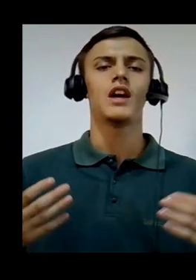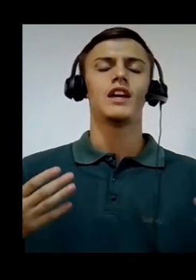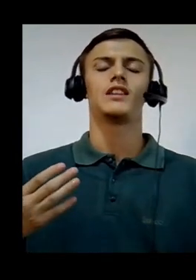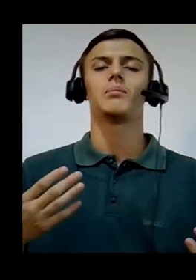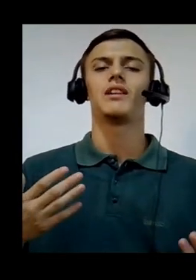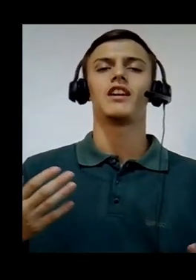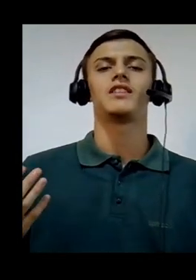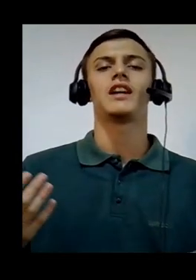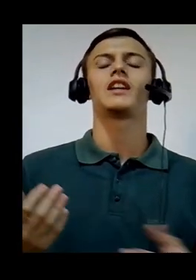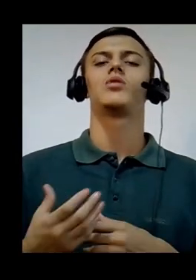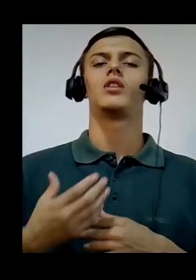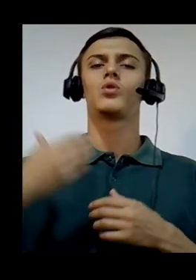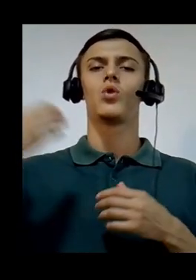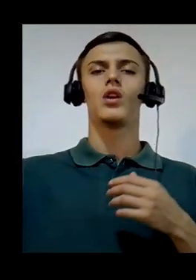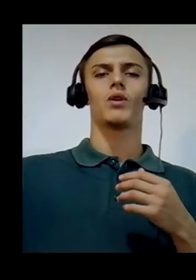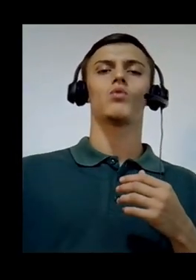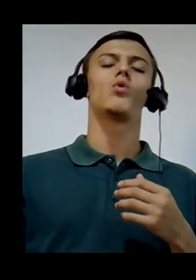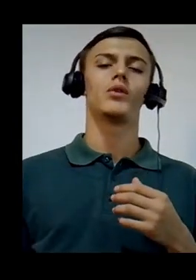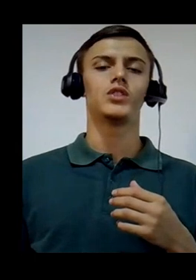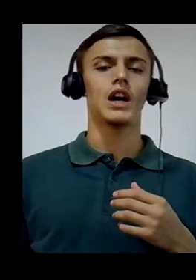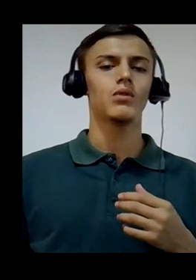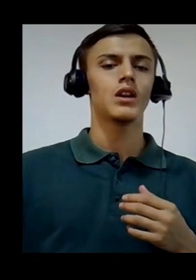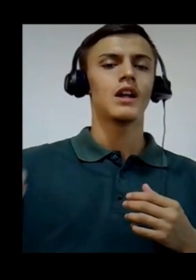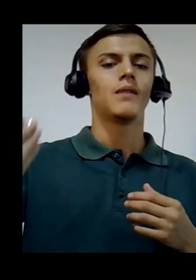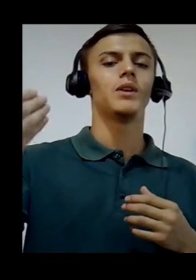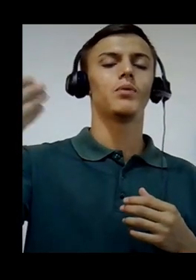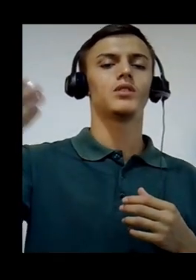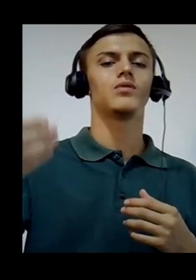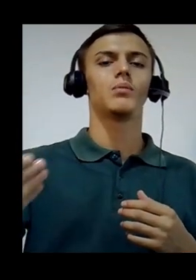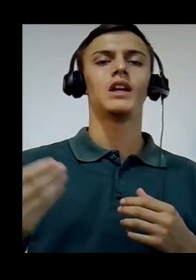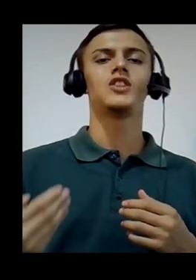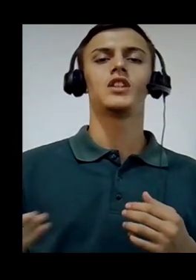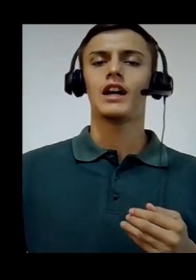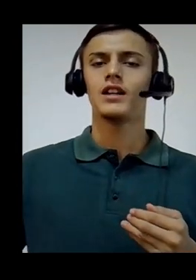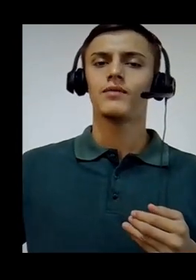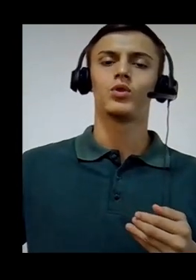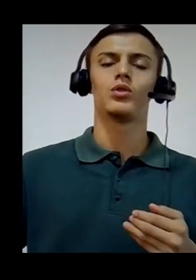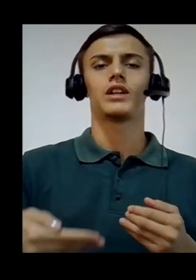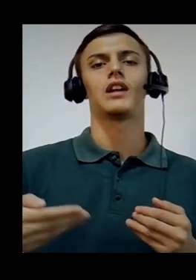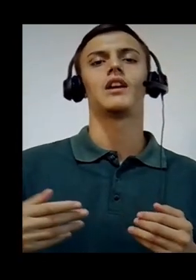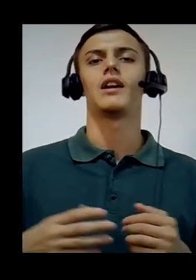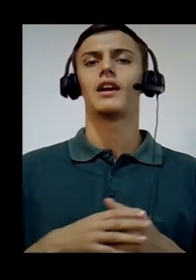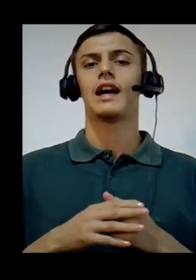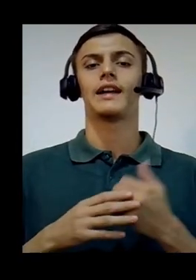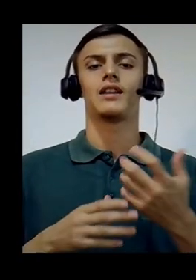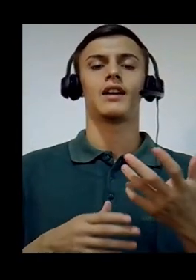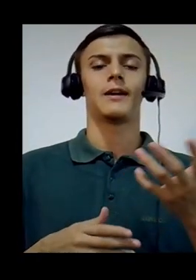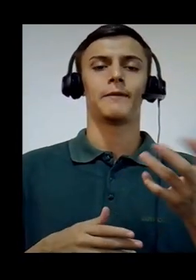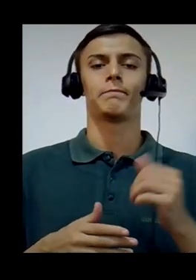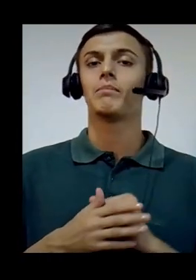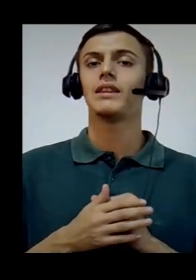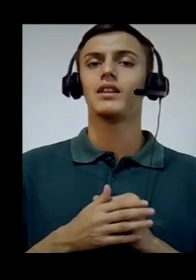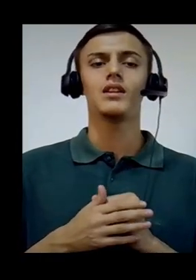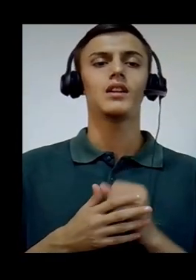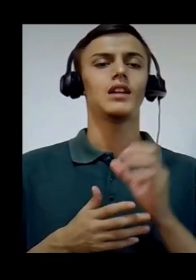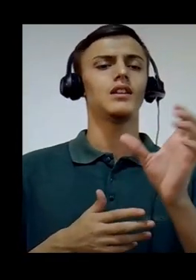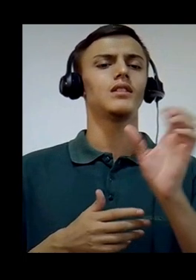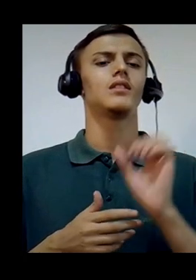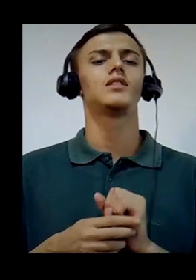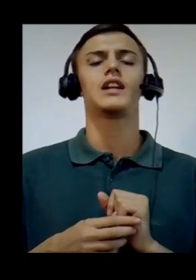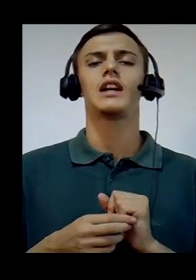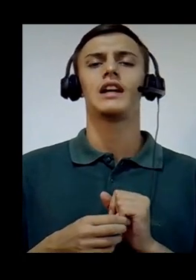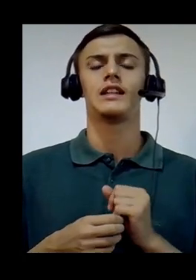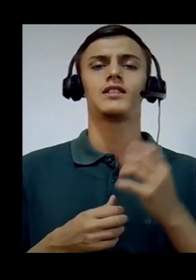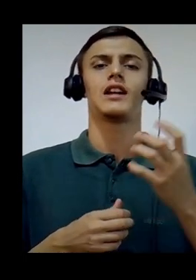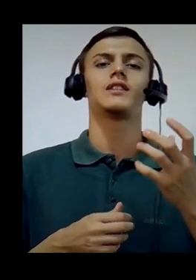absorção e também vai evitar que esse óleo escorra para algum córrego de água. Depois disso, vamos retirar toda aquela madeira